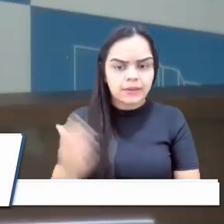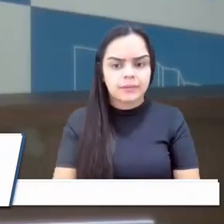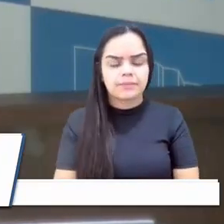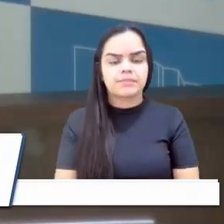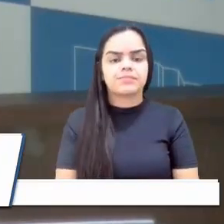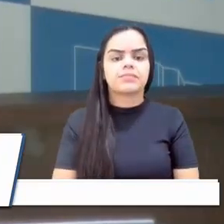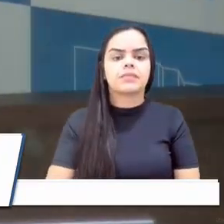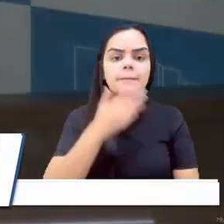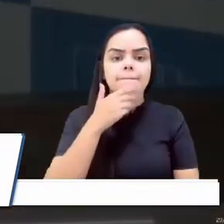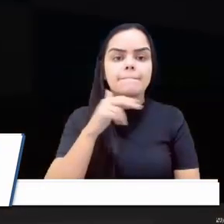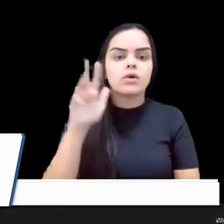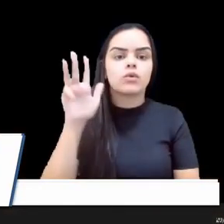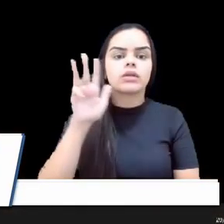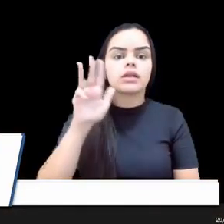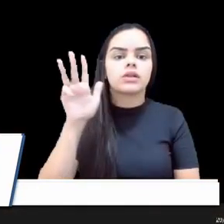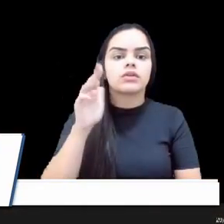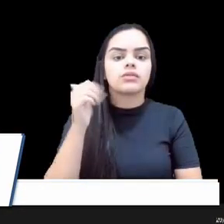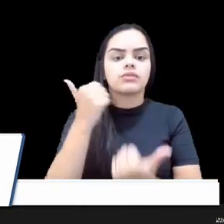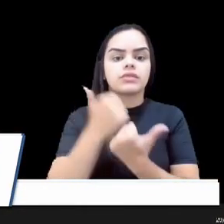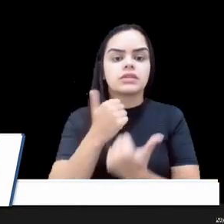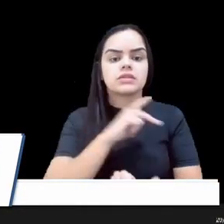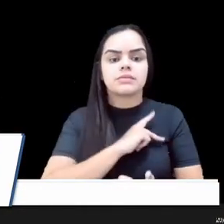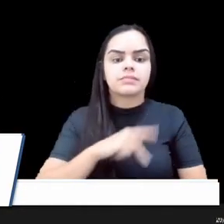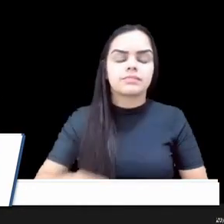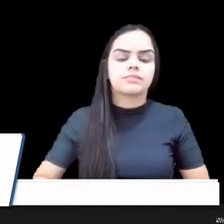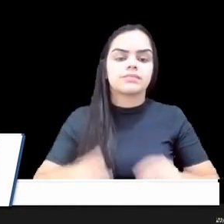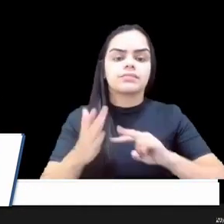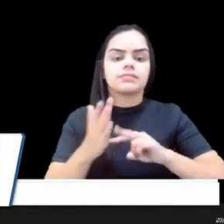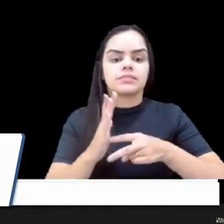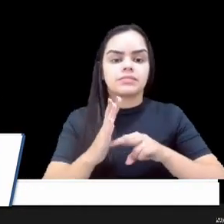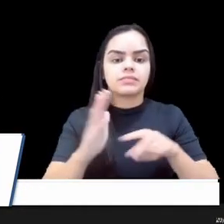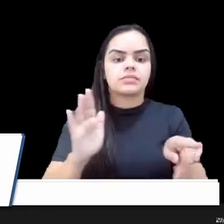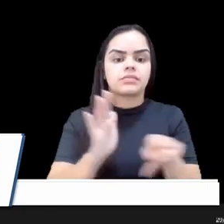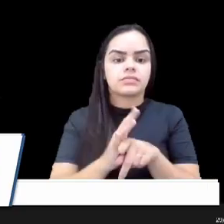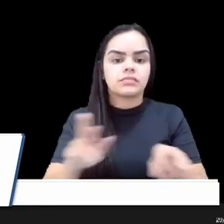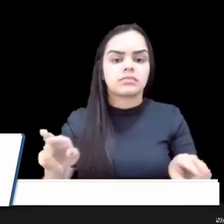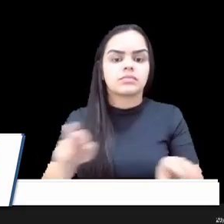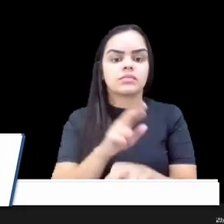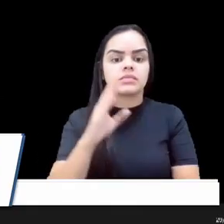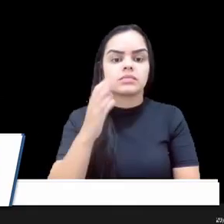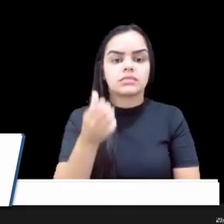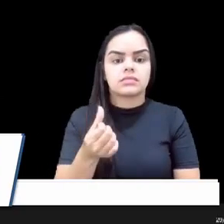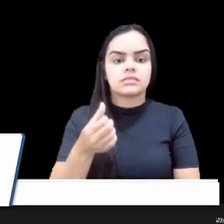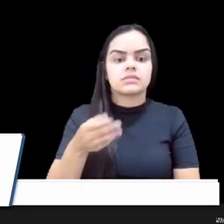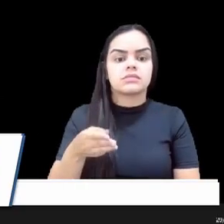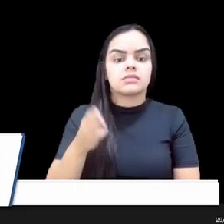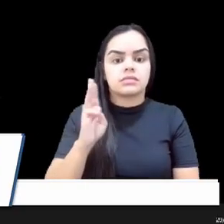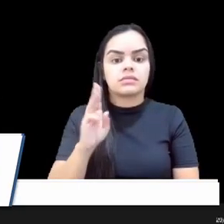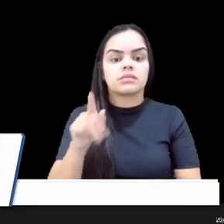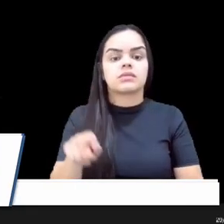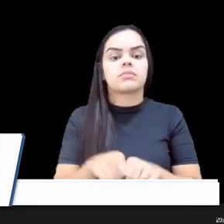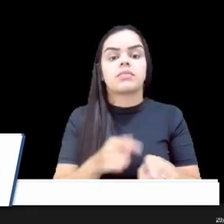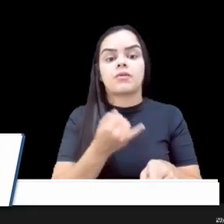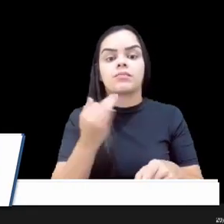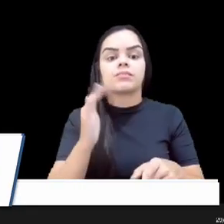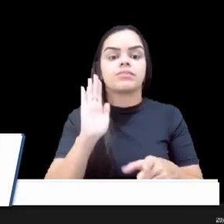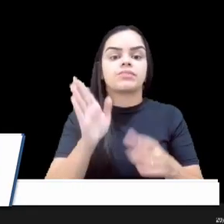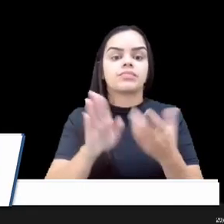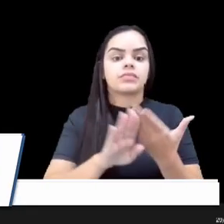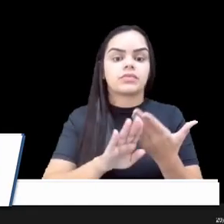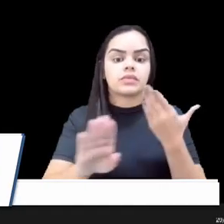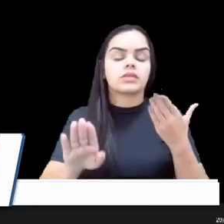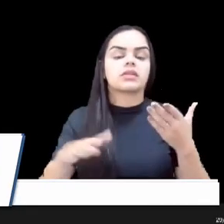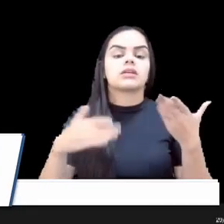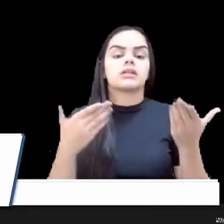Lula aparece como vice-presidente em sindicato ligado a esquema de 6 bilhões. Já alguns sindicatos já estão sendo afastados. Então o mínimo que a